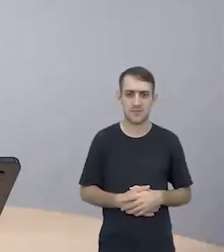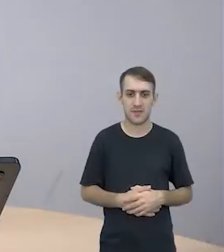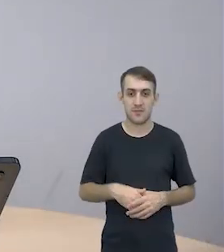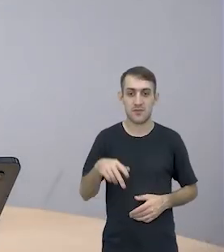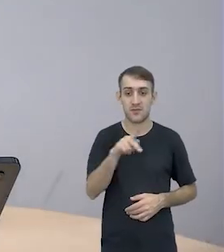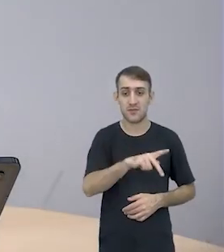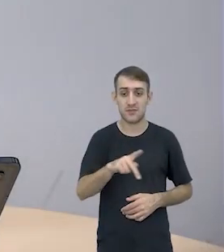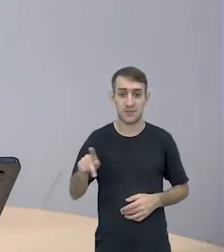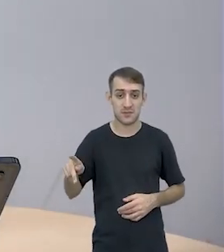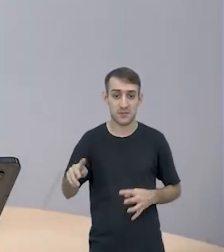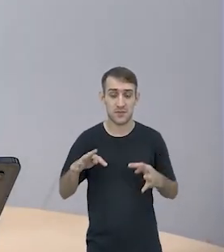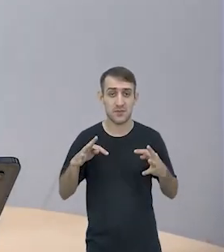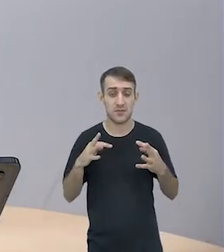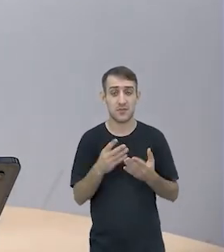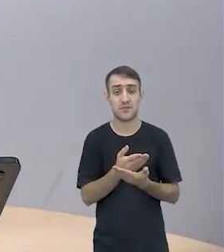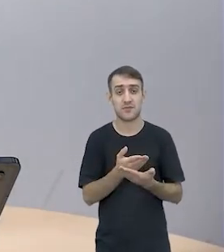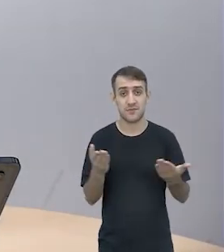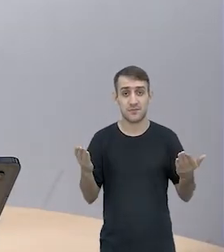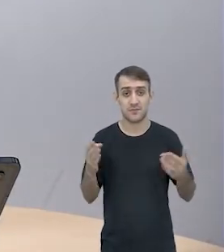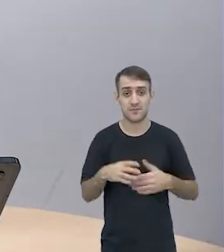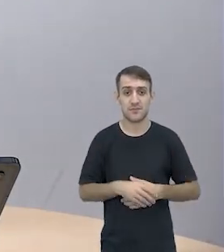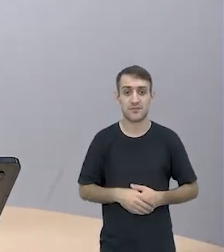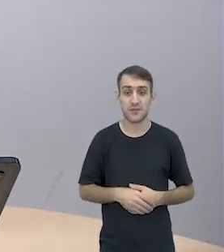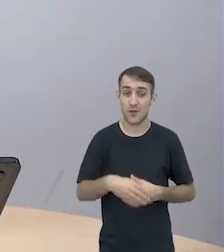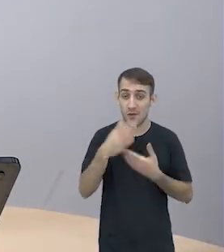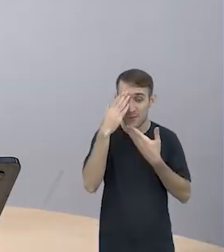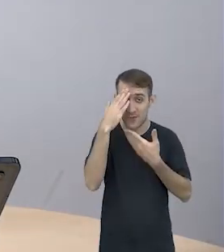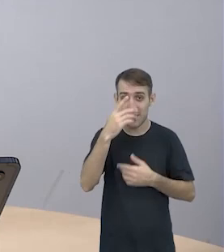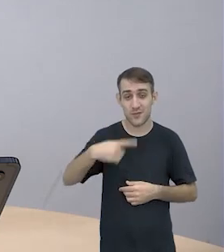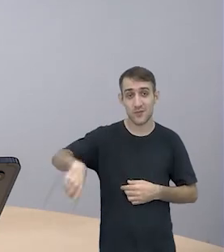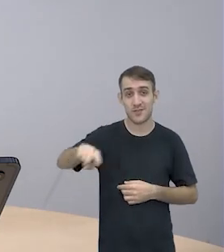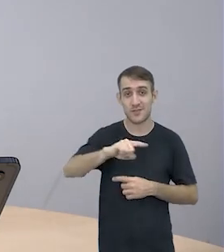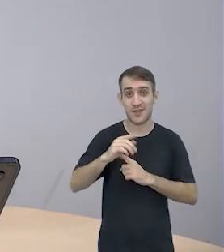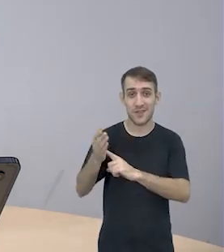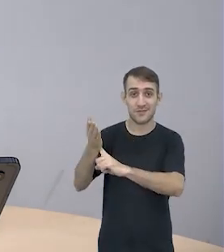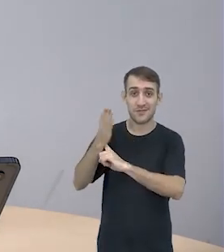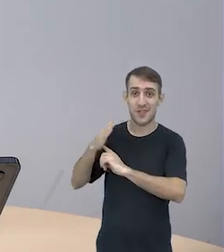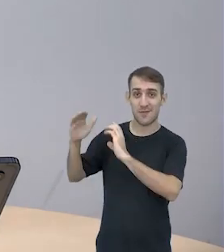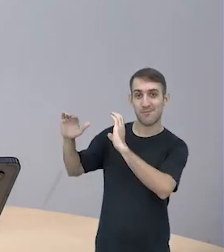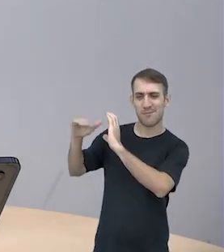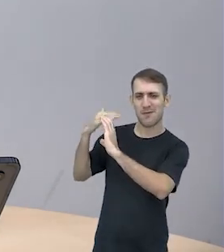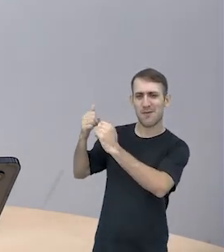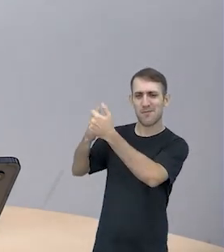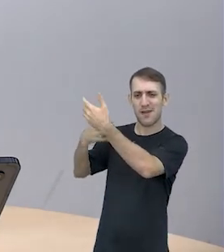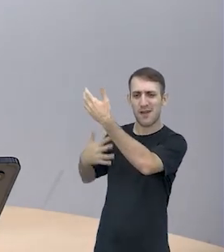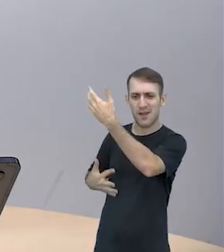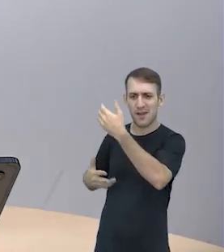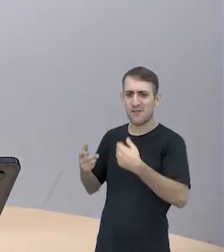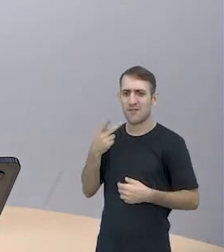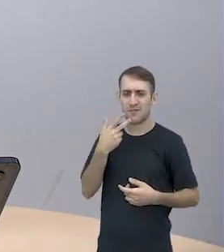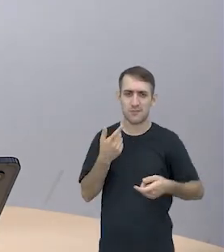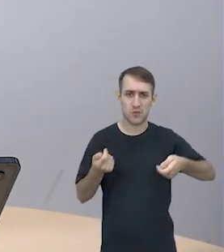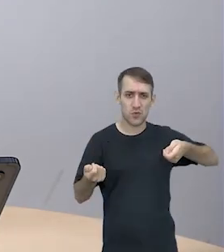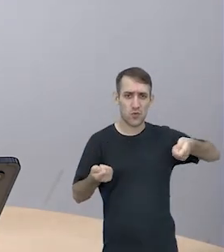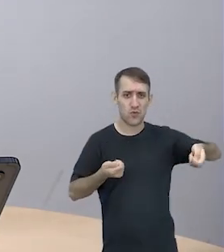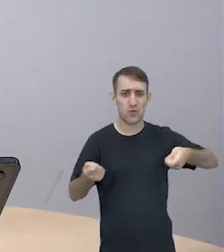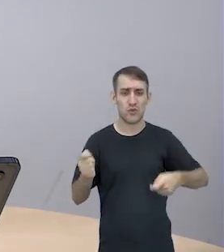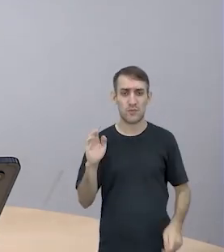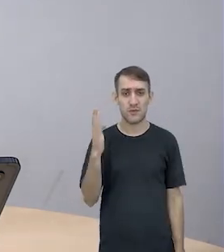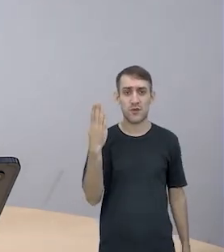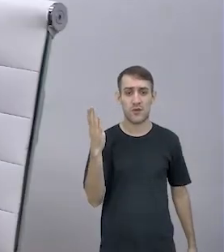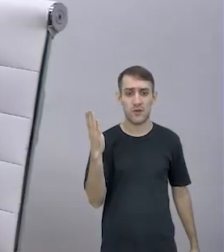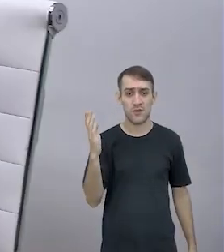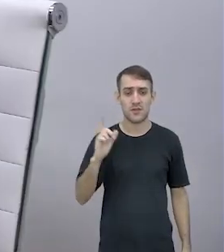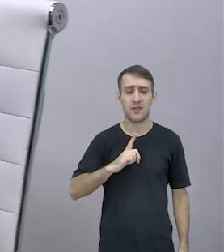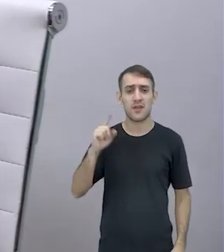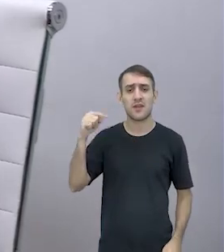professoras e professores. Achei. Obrigada pelas contribuições, né? Aqui no chat está falando controle biológico. Aqui na